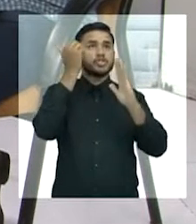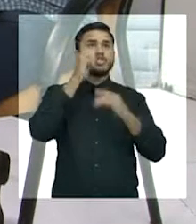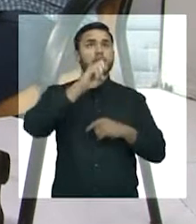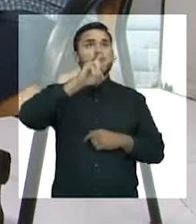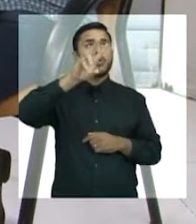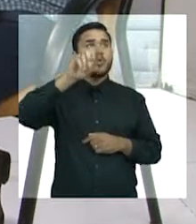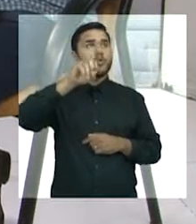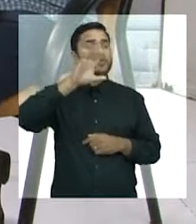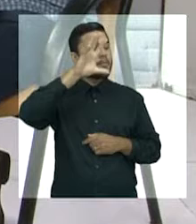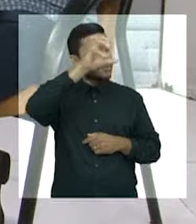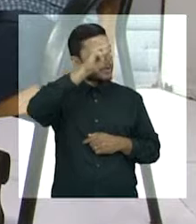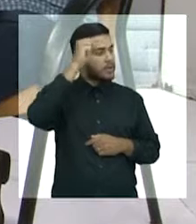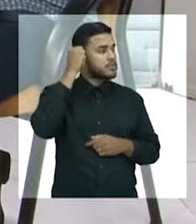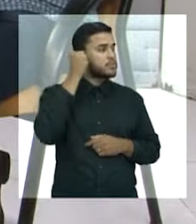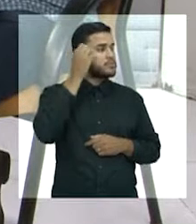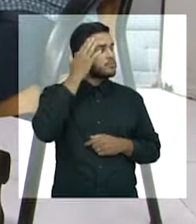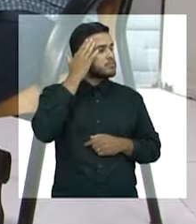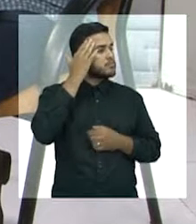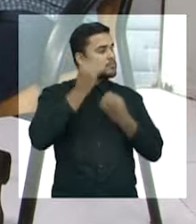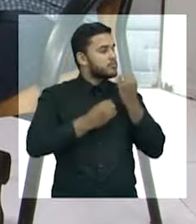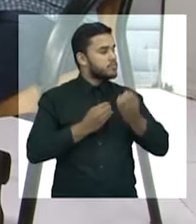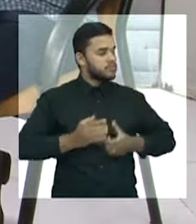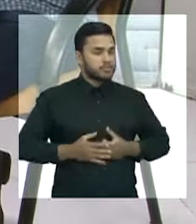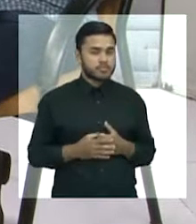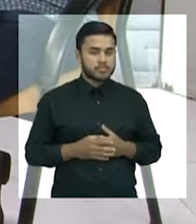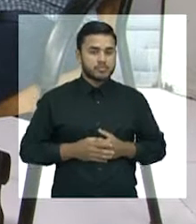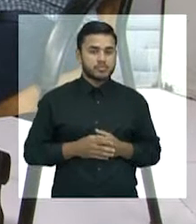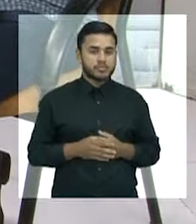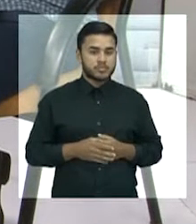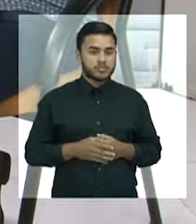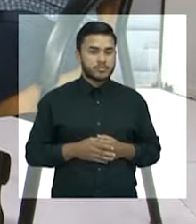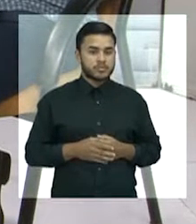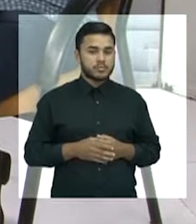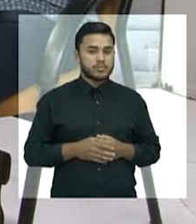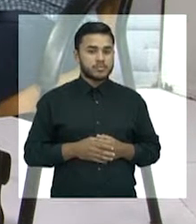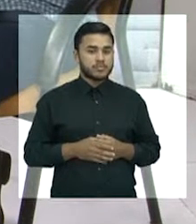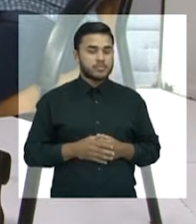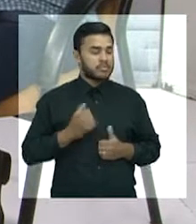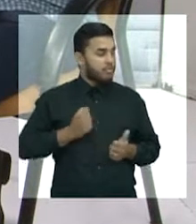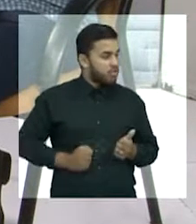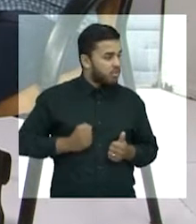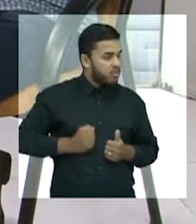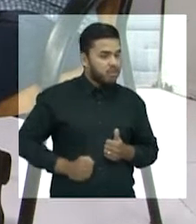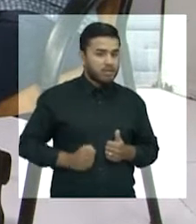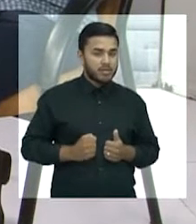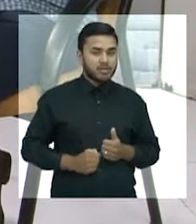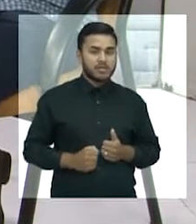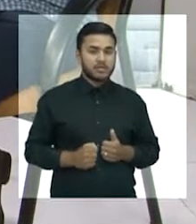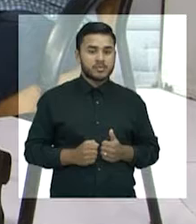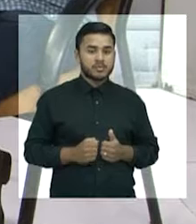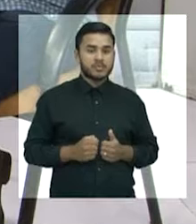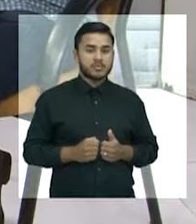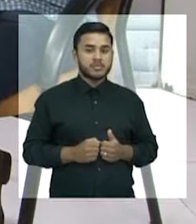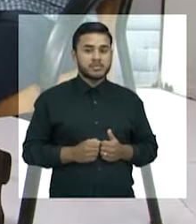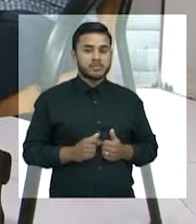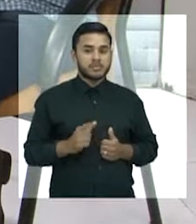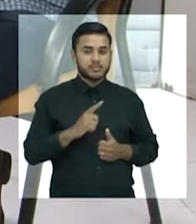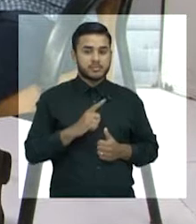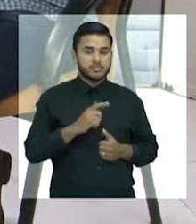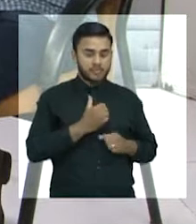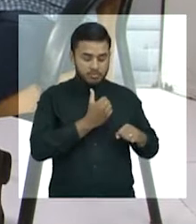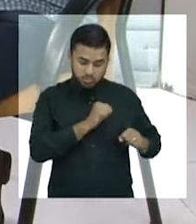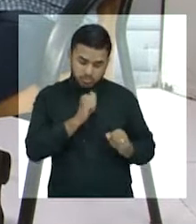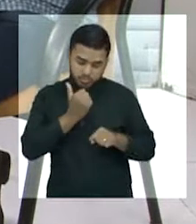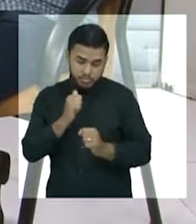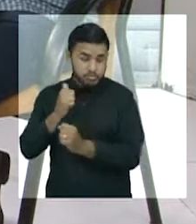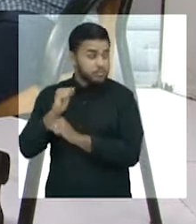falar 2, depois você tem que falar sobre esse caso, e umedecer as fezes dos pombos com desinfetantes antes de varrê-las. Quer dizer,